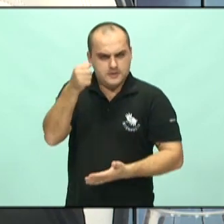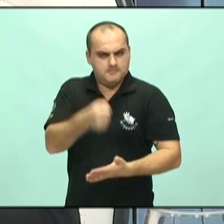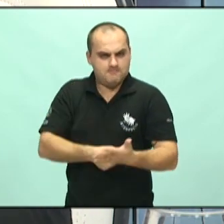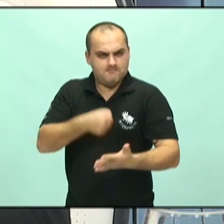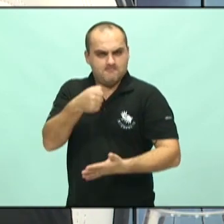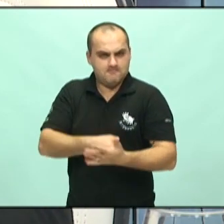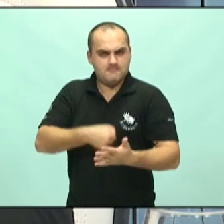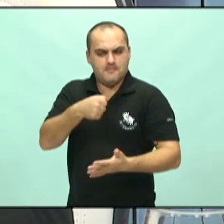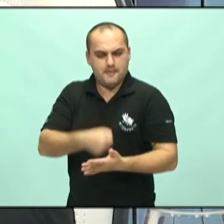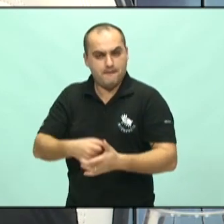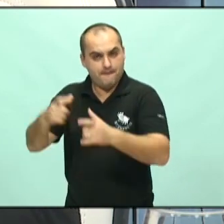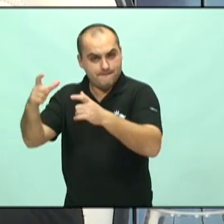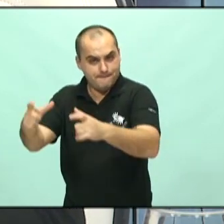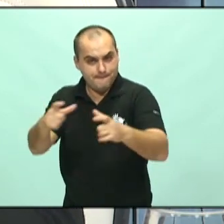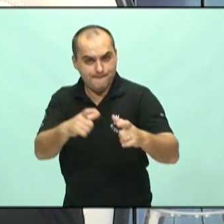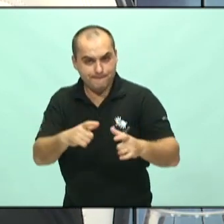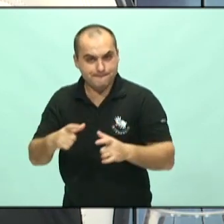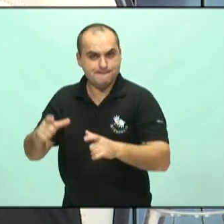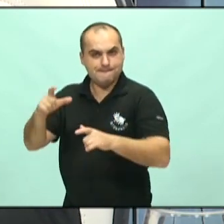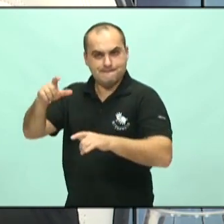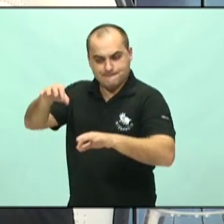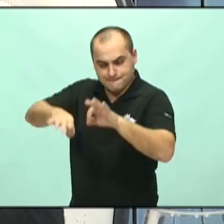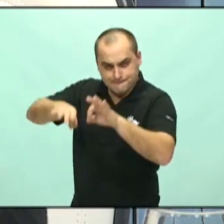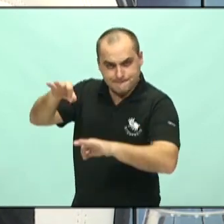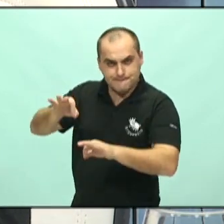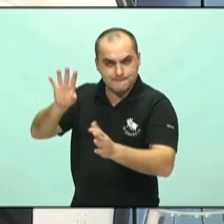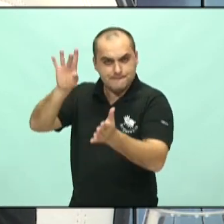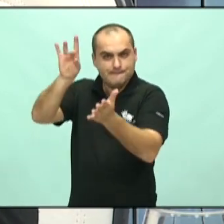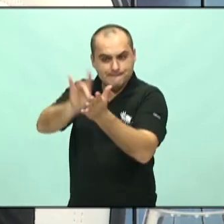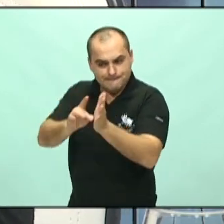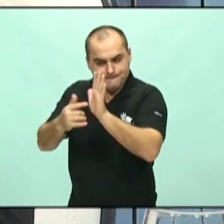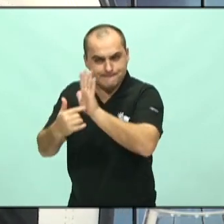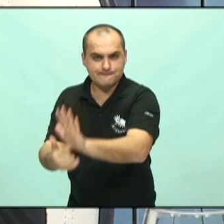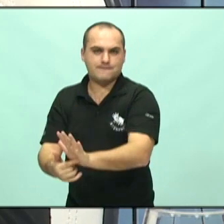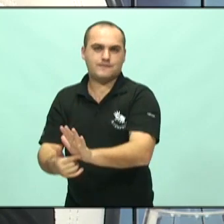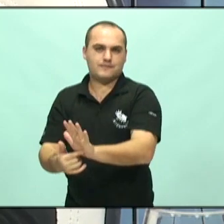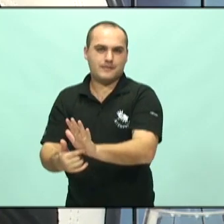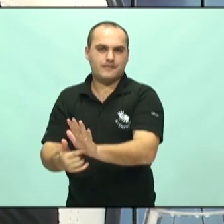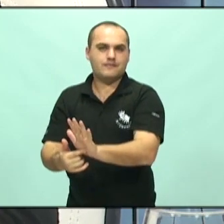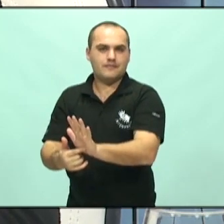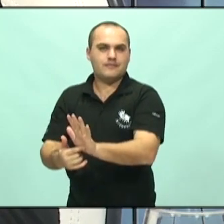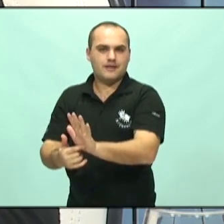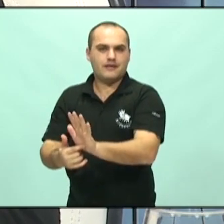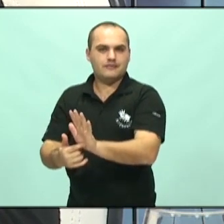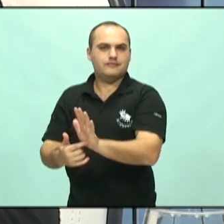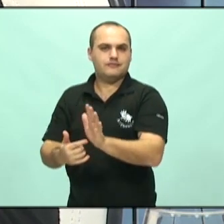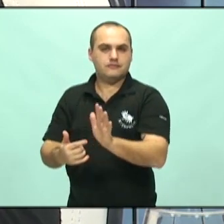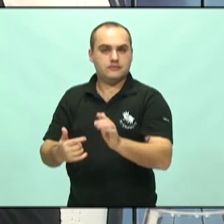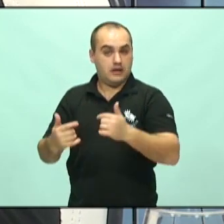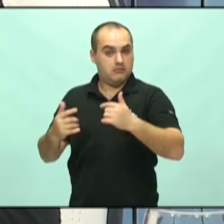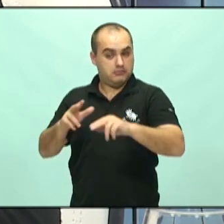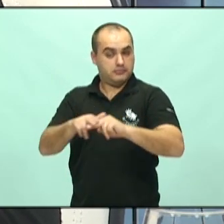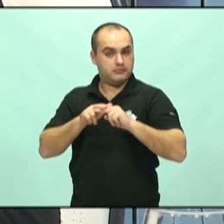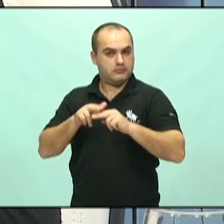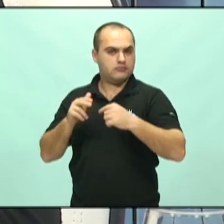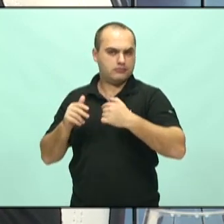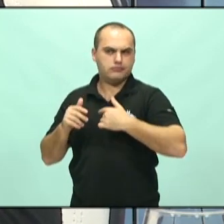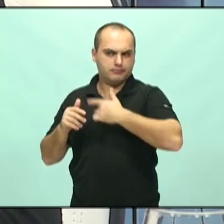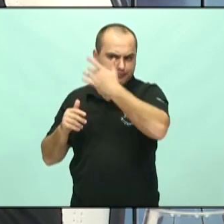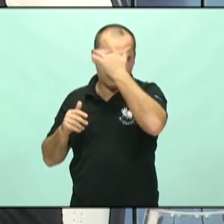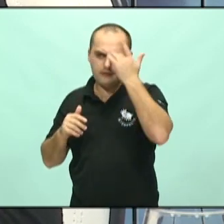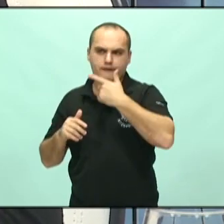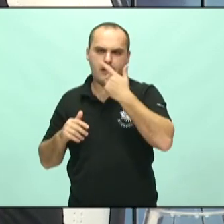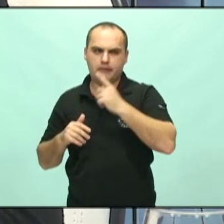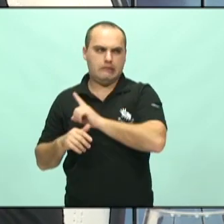espaços de apreciação, de fruição, de desenvolvimento humano, né? E para mim, há quem diga contra, né? Eu